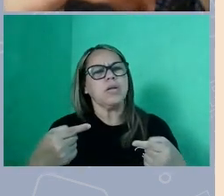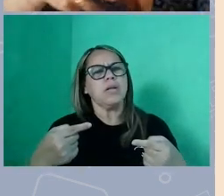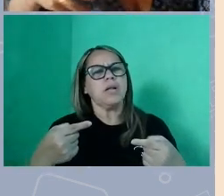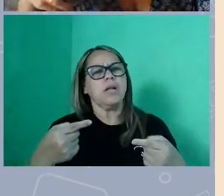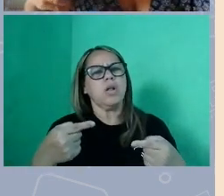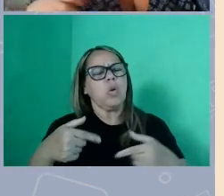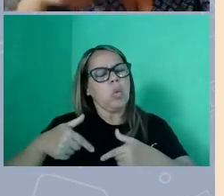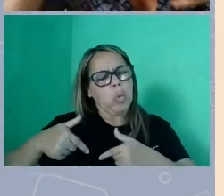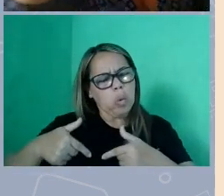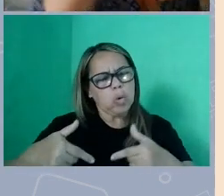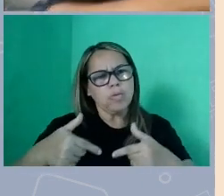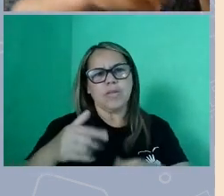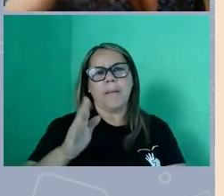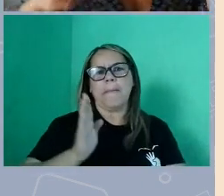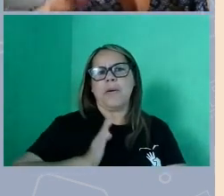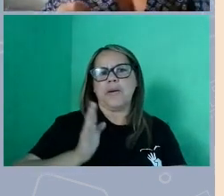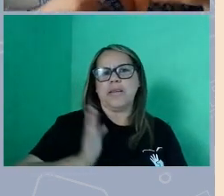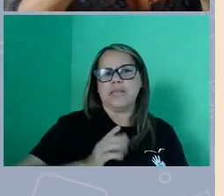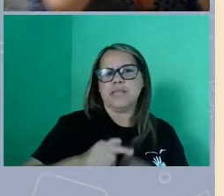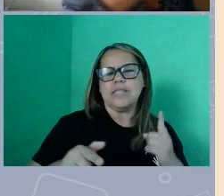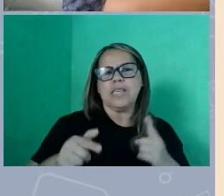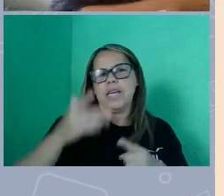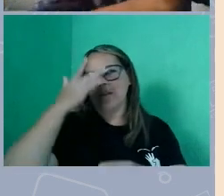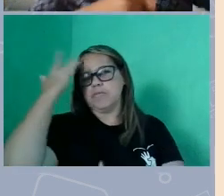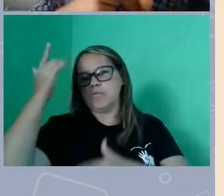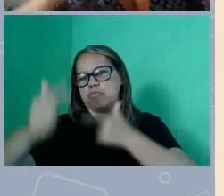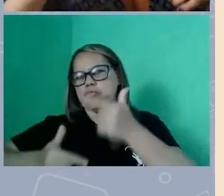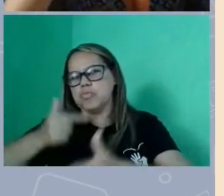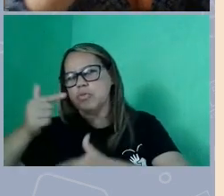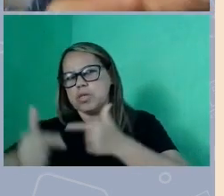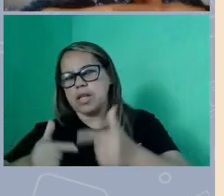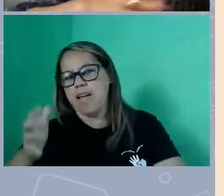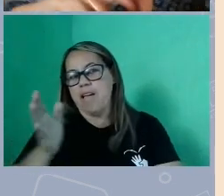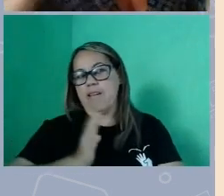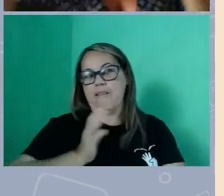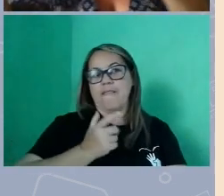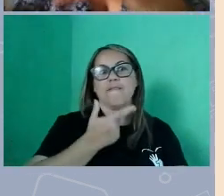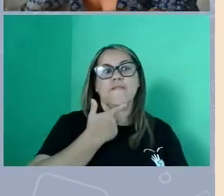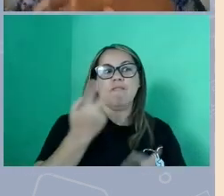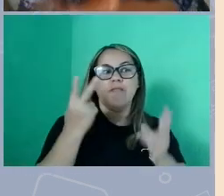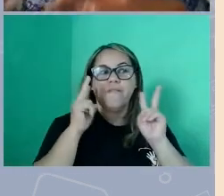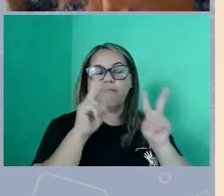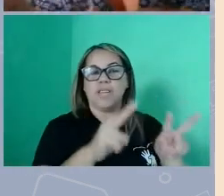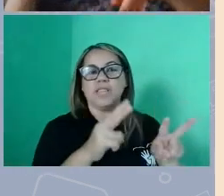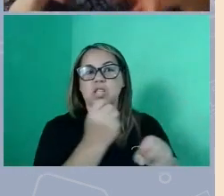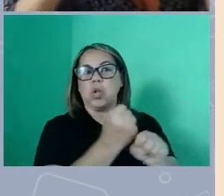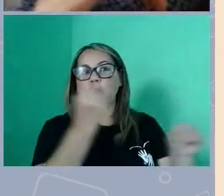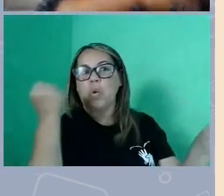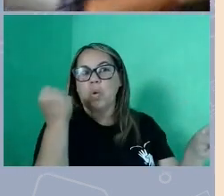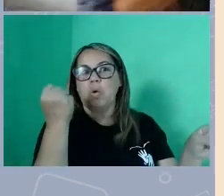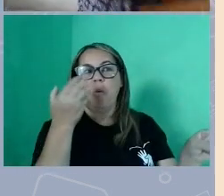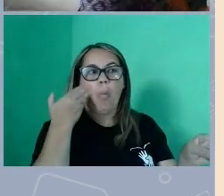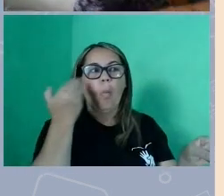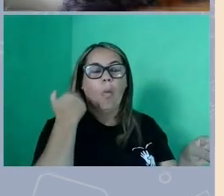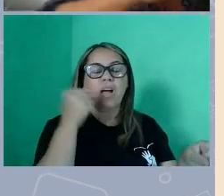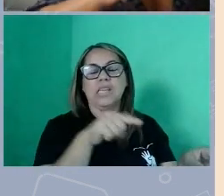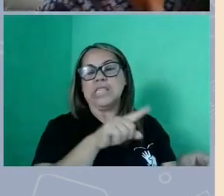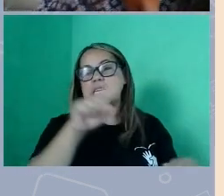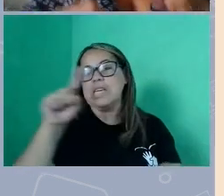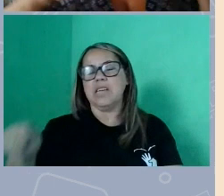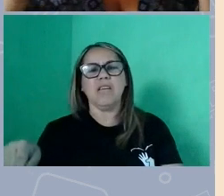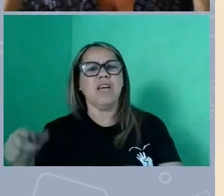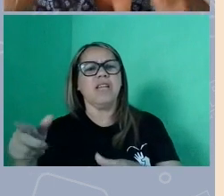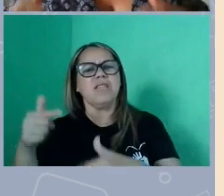burguesia o proletariado os trabalhadores a burguesia visando o lucro máximo explorar os trabalhadores e o proletariado os trabalhadores